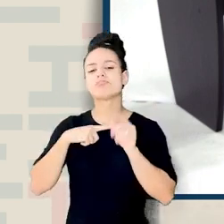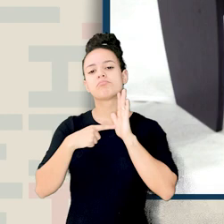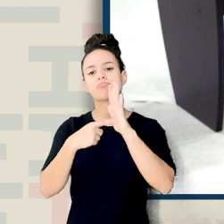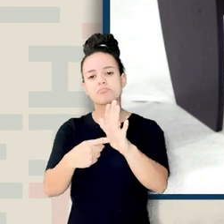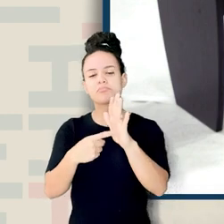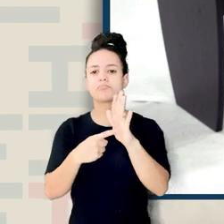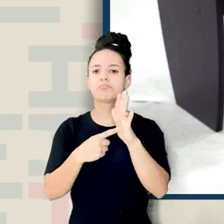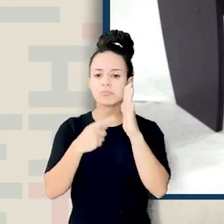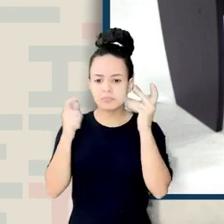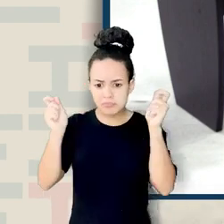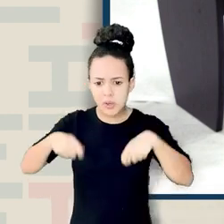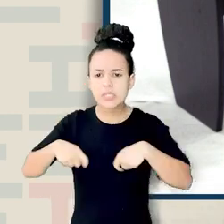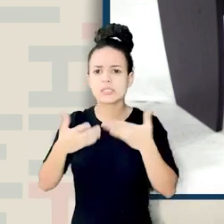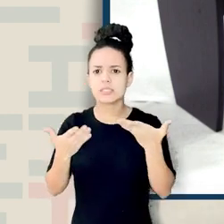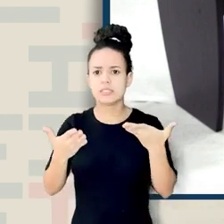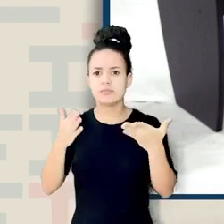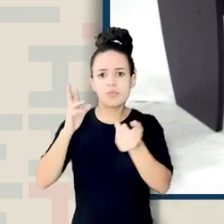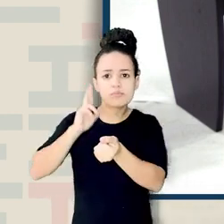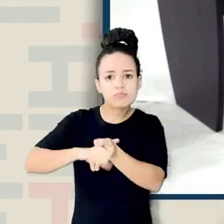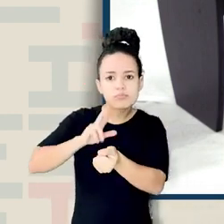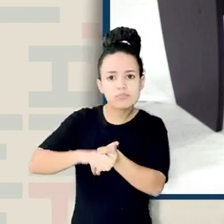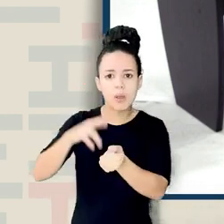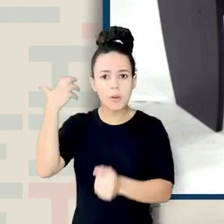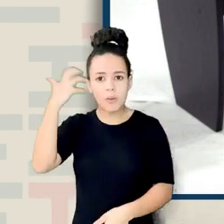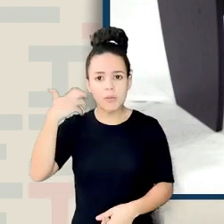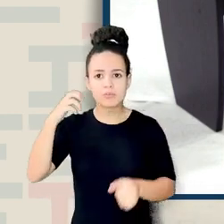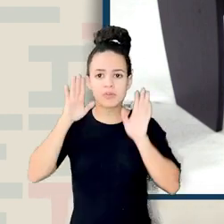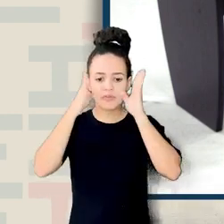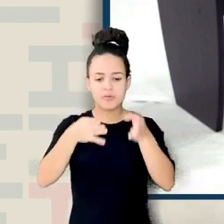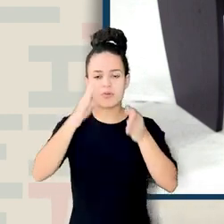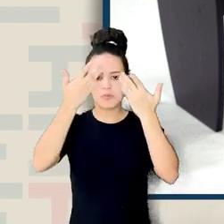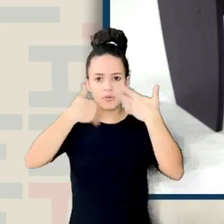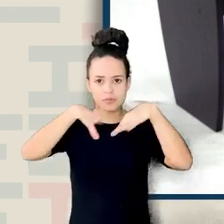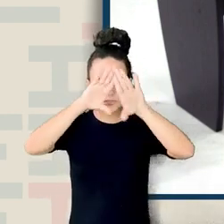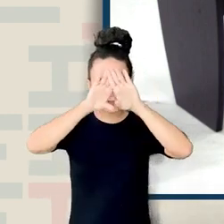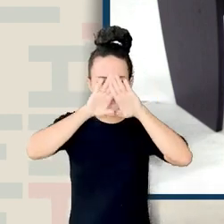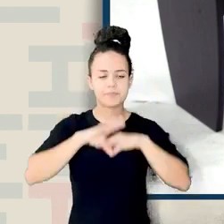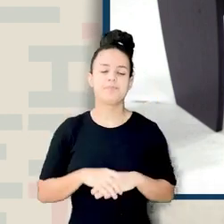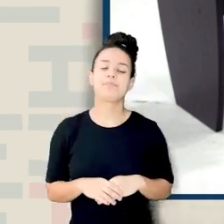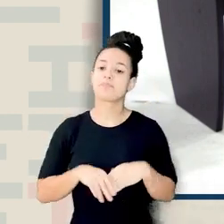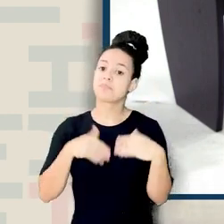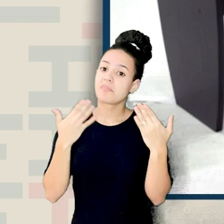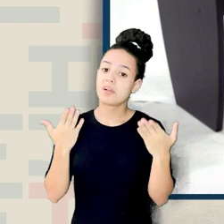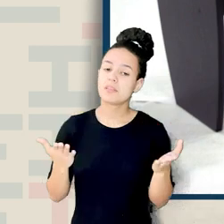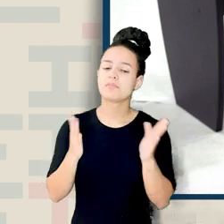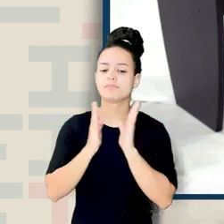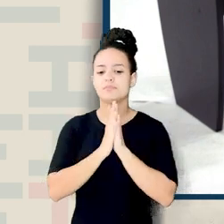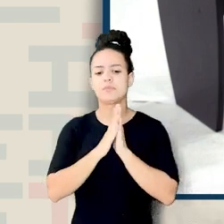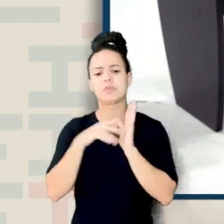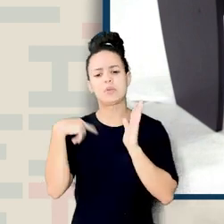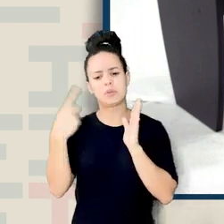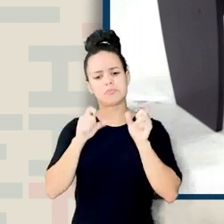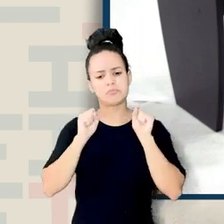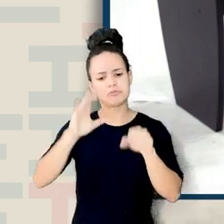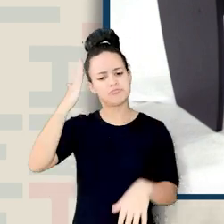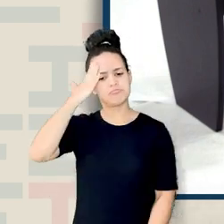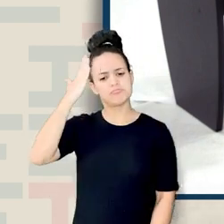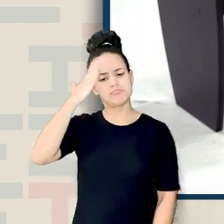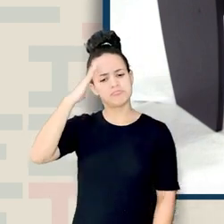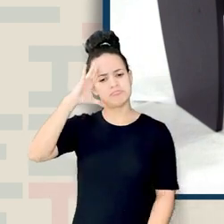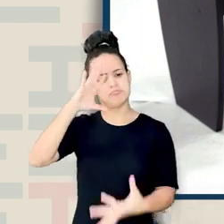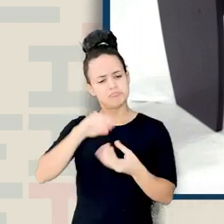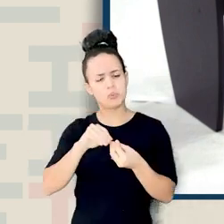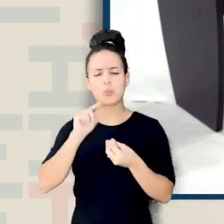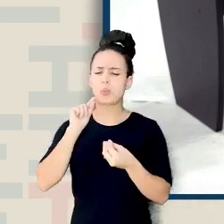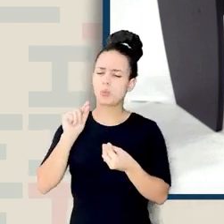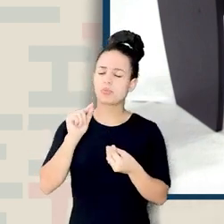abertura em relação aos toques, aos orixás. Dessa forma, a gente pode compreender que essa